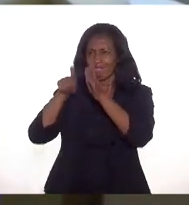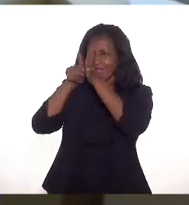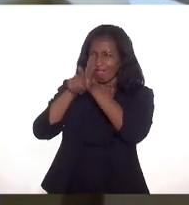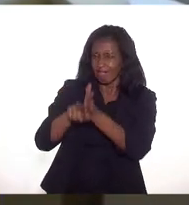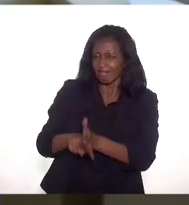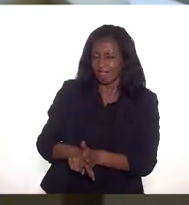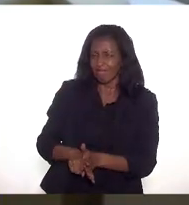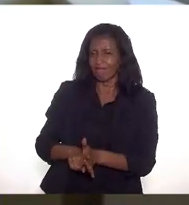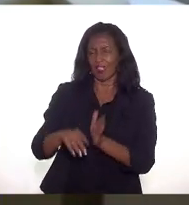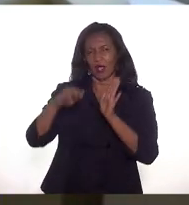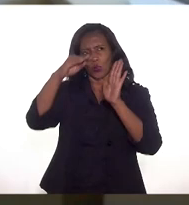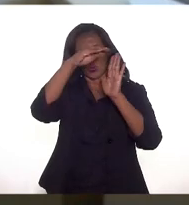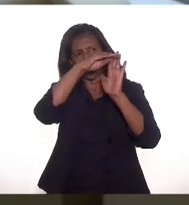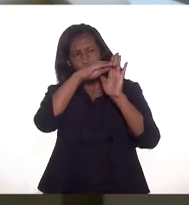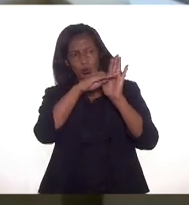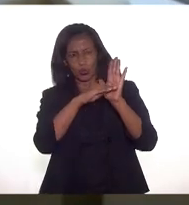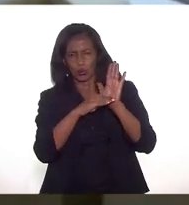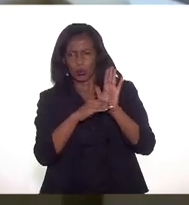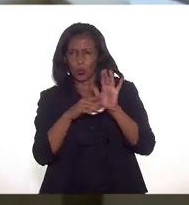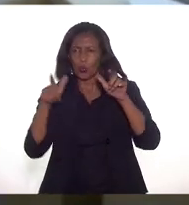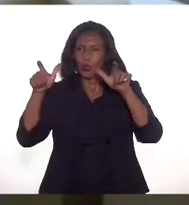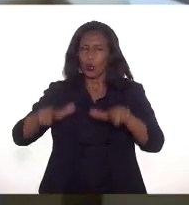que estão atuando.